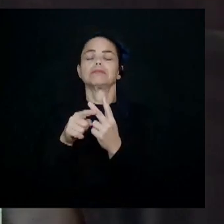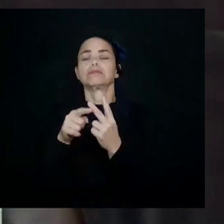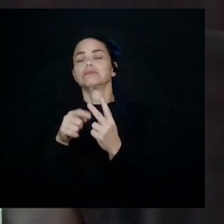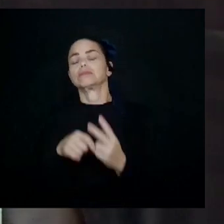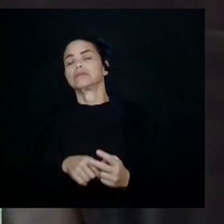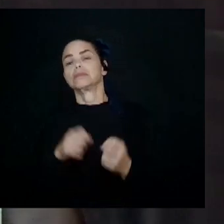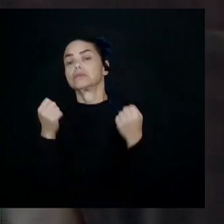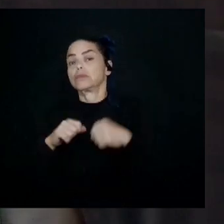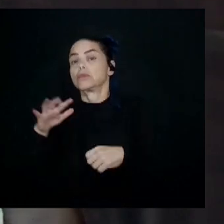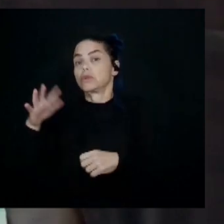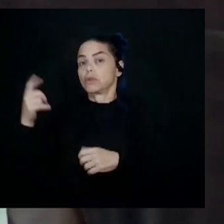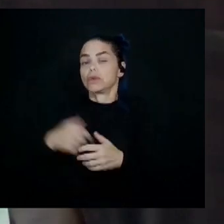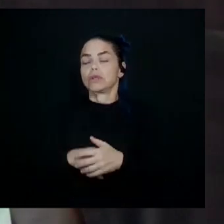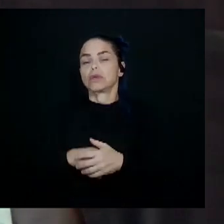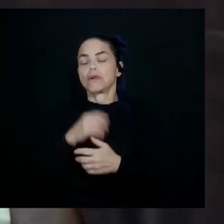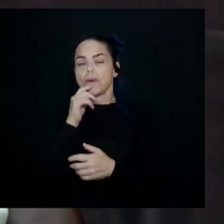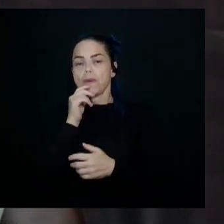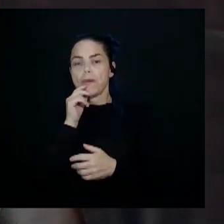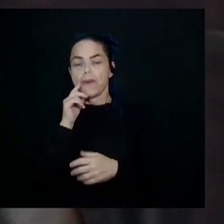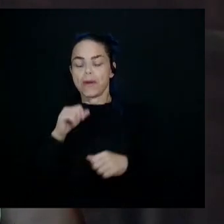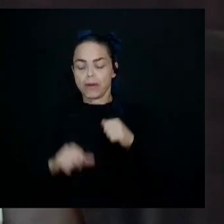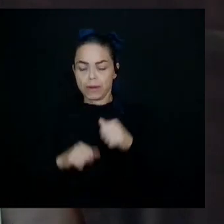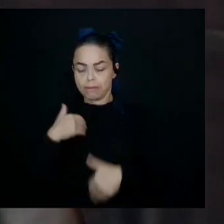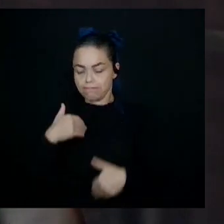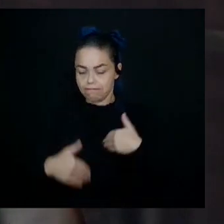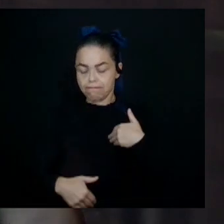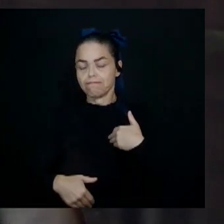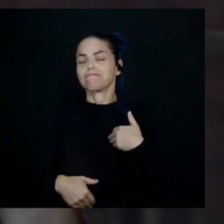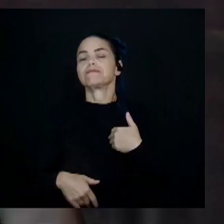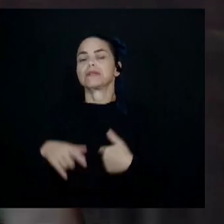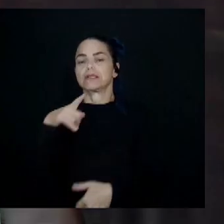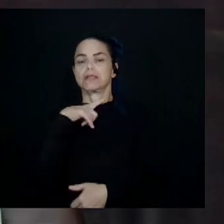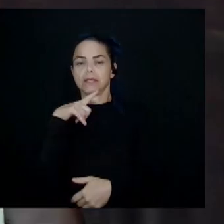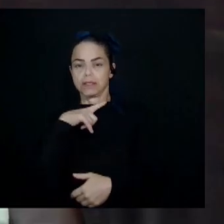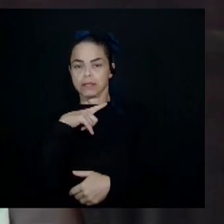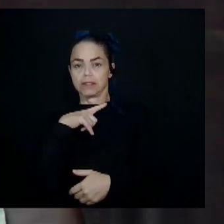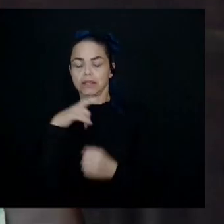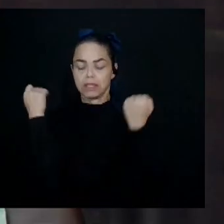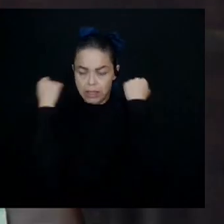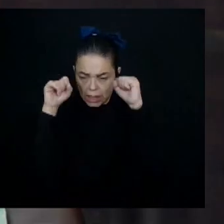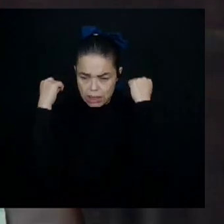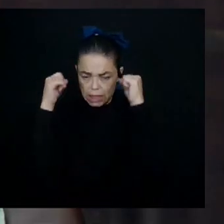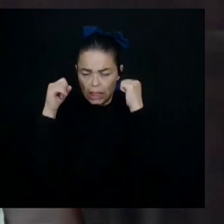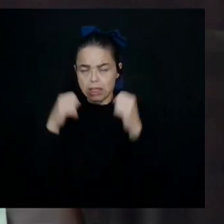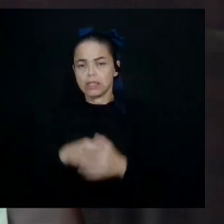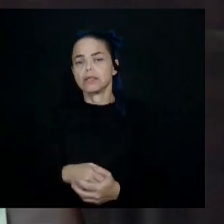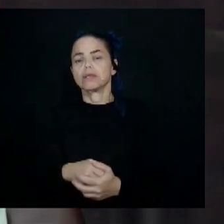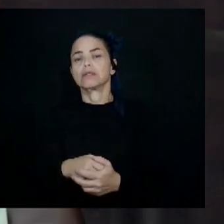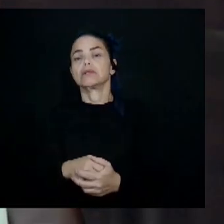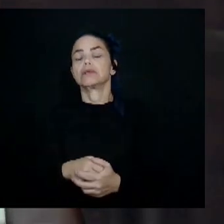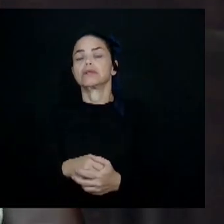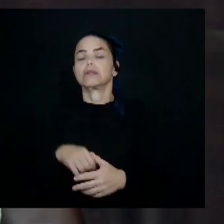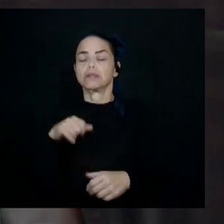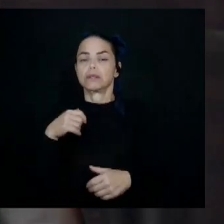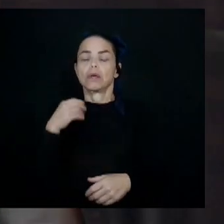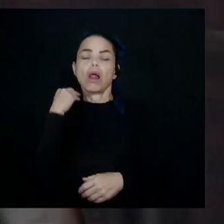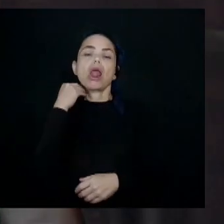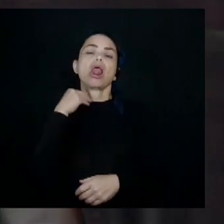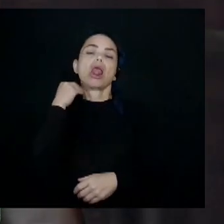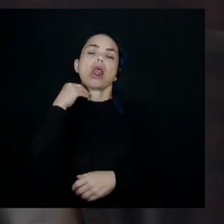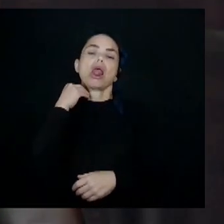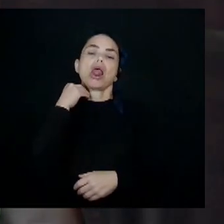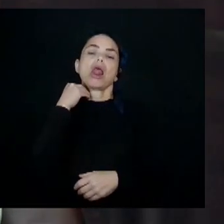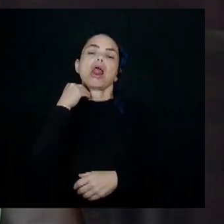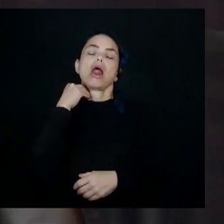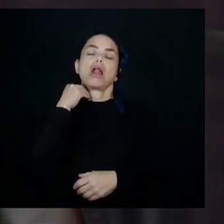acontecer. Se a criança já tem uma tendência à irritabilidade, com a chegada dos hormônios, ela vai ficar mais